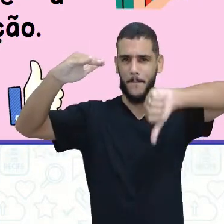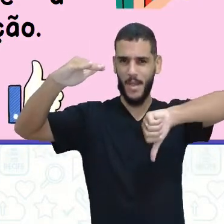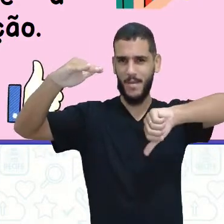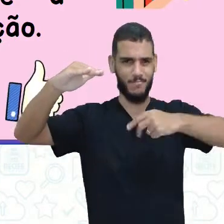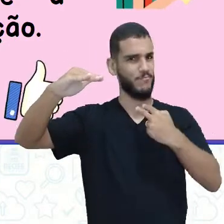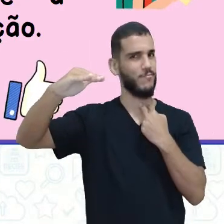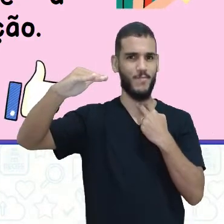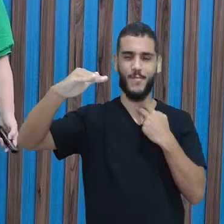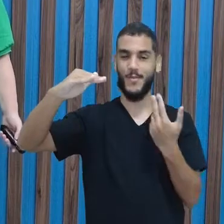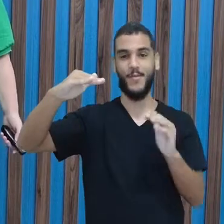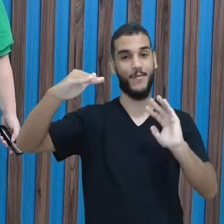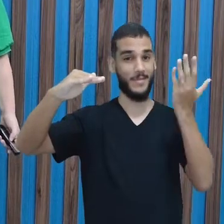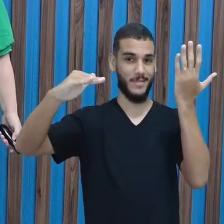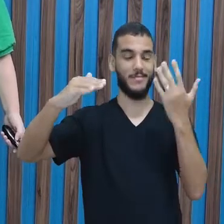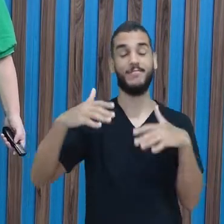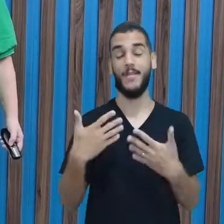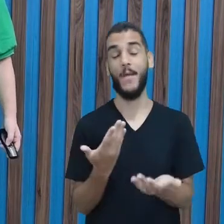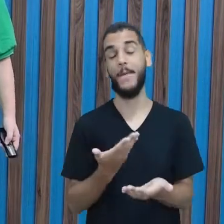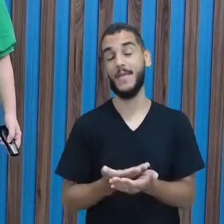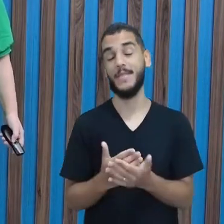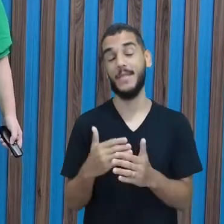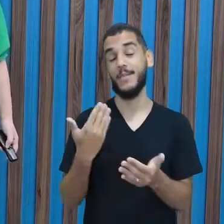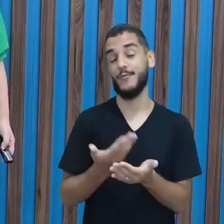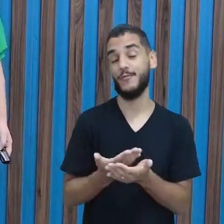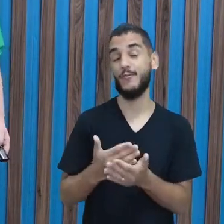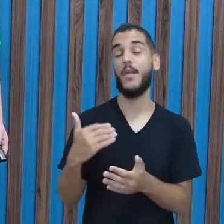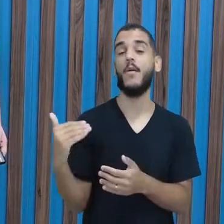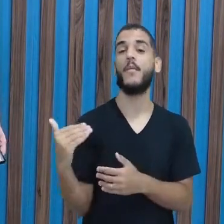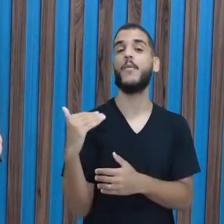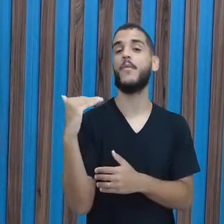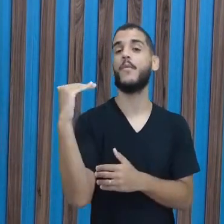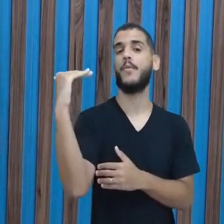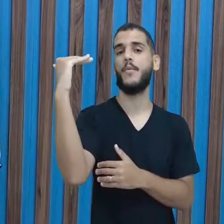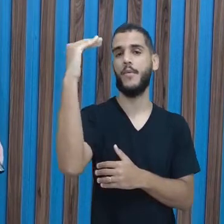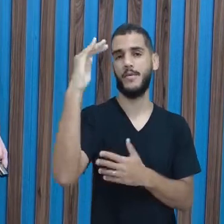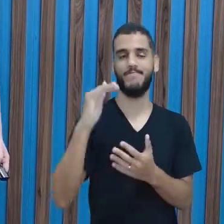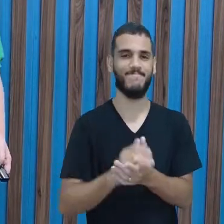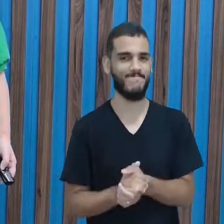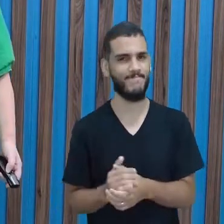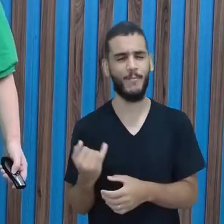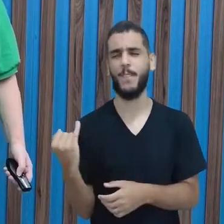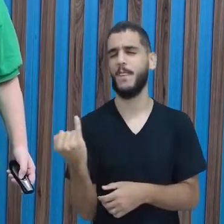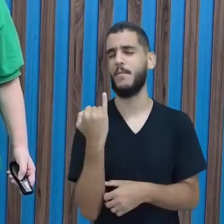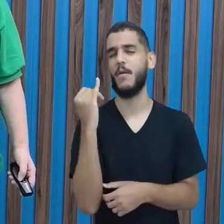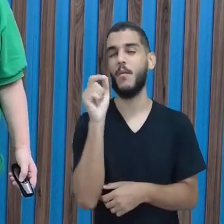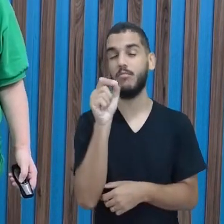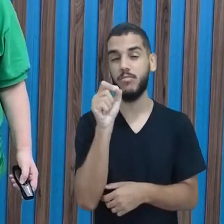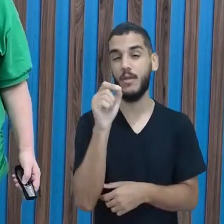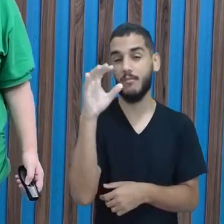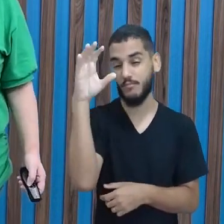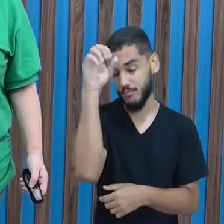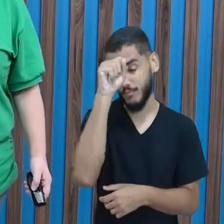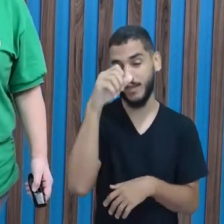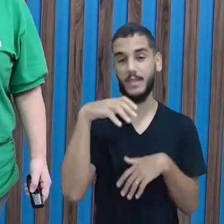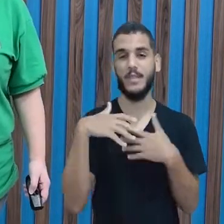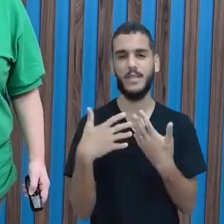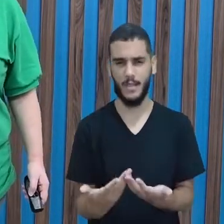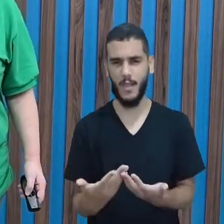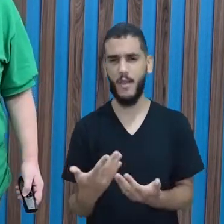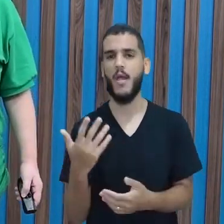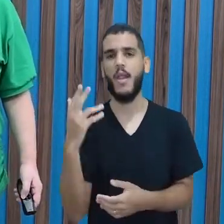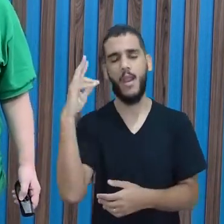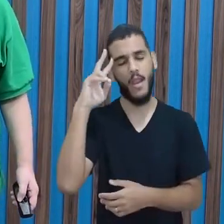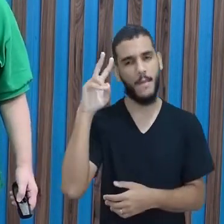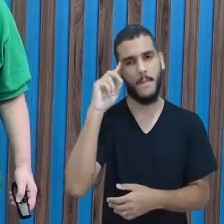Professora, reprovação é importante? Na verdade, gente, o importante mesmo é o que você aprende. E